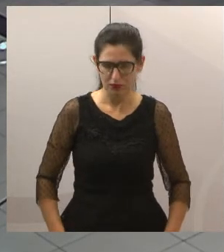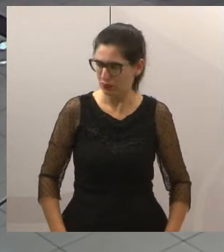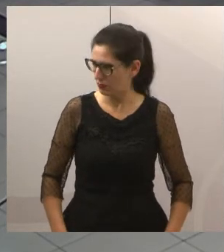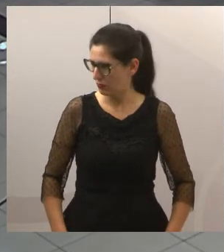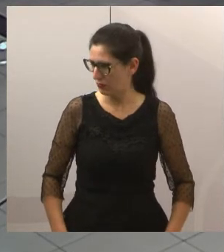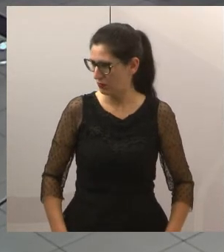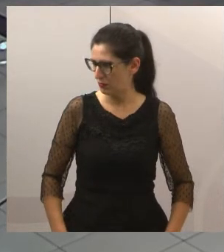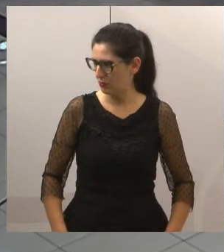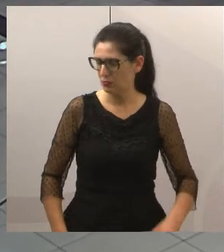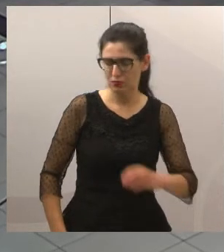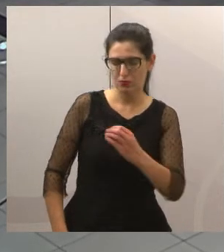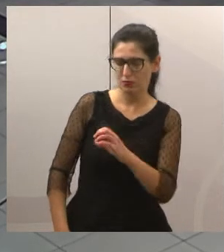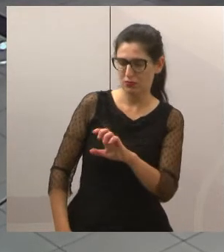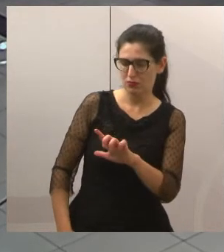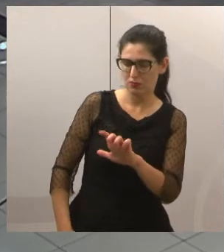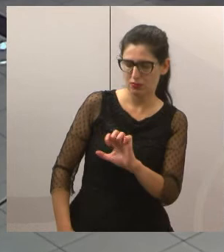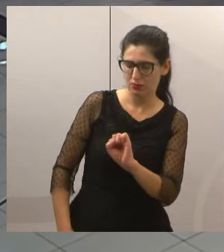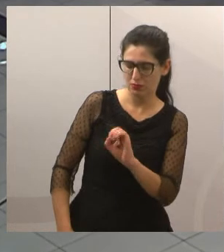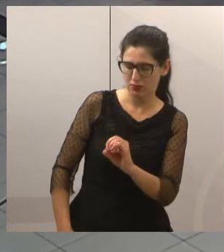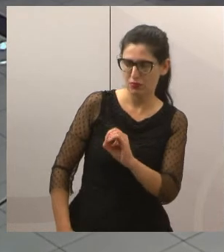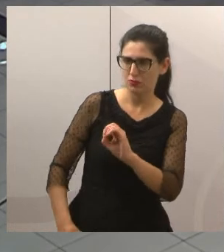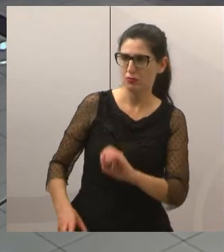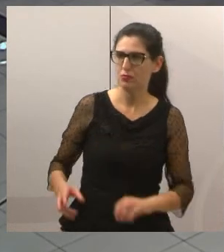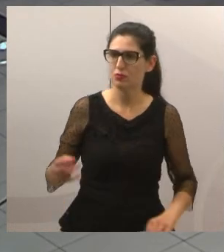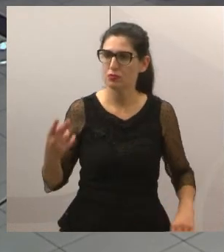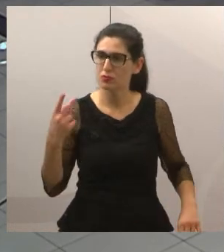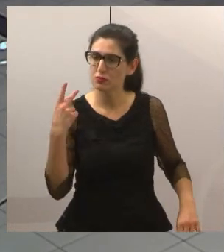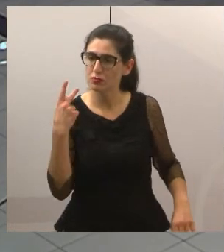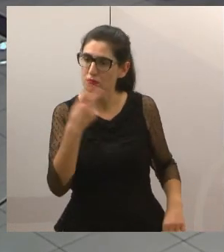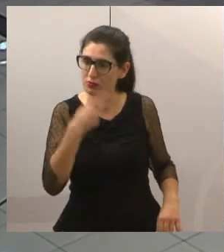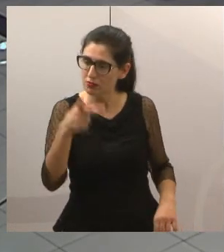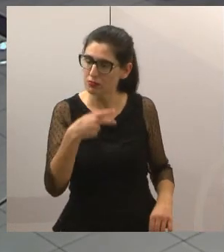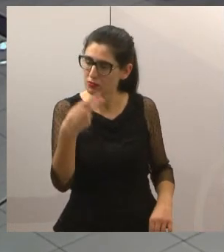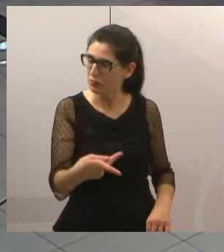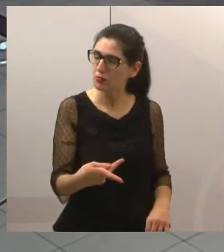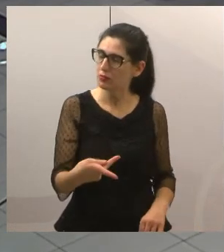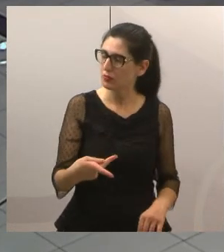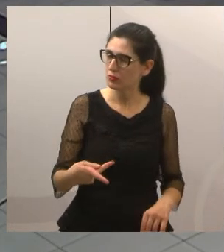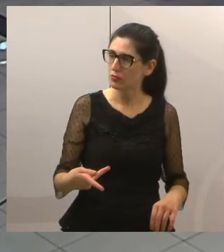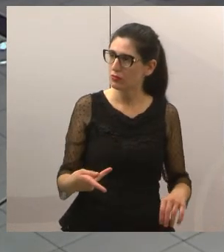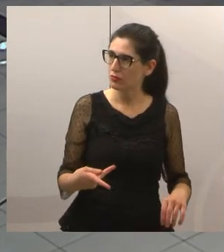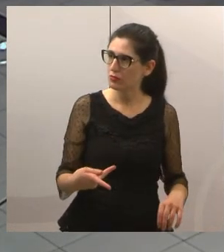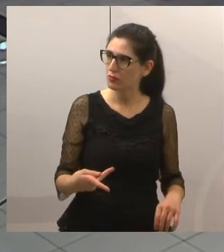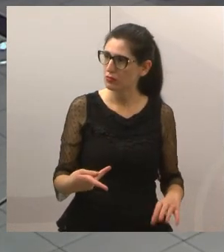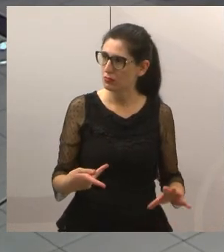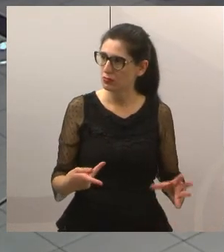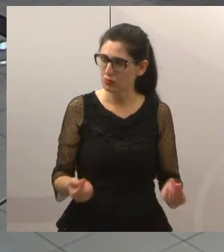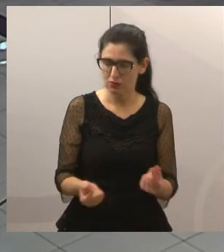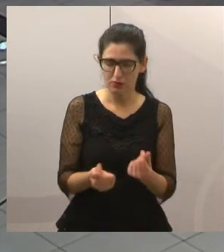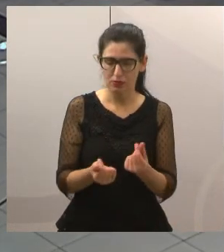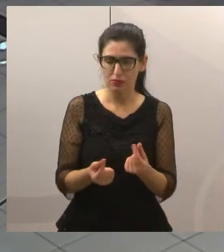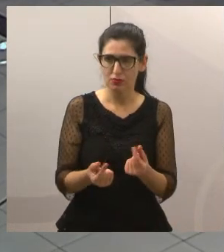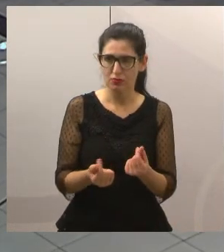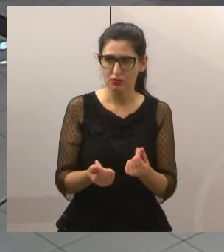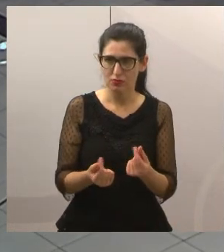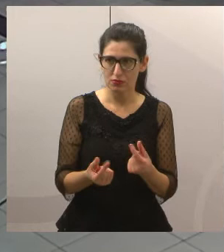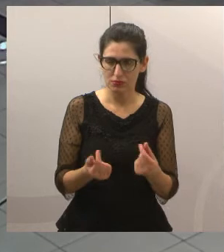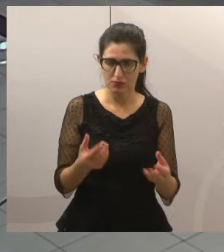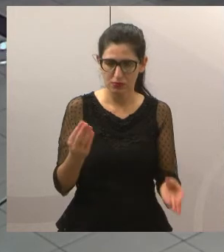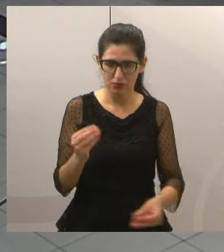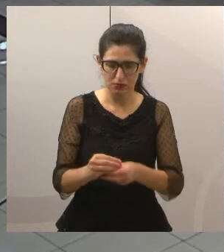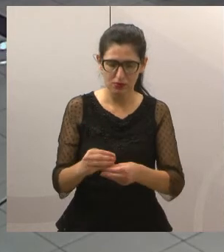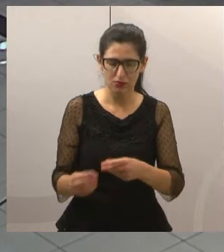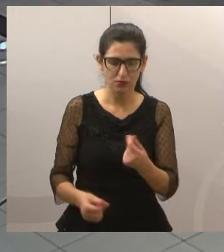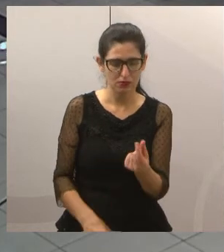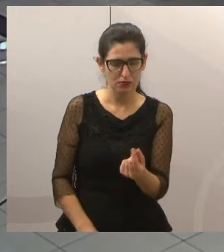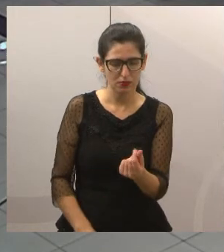Ô Celso, eu gostaria que você desse uma explanação sobre a emenda impositiva, porque há